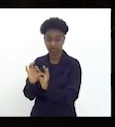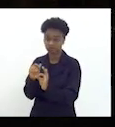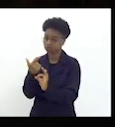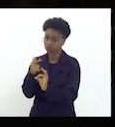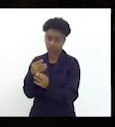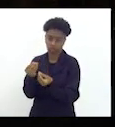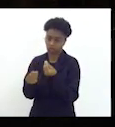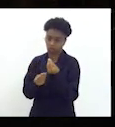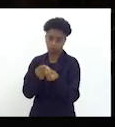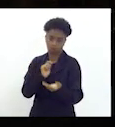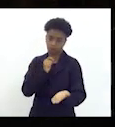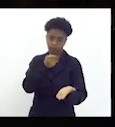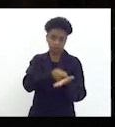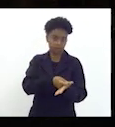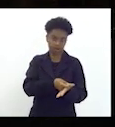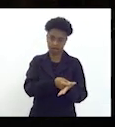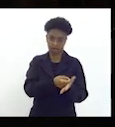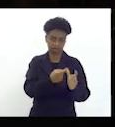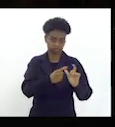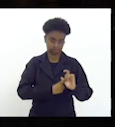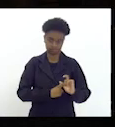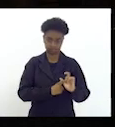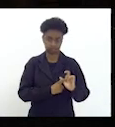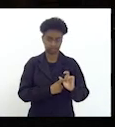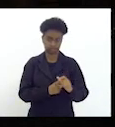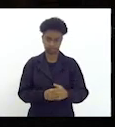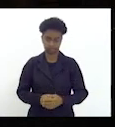tem como fazer a despesa